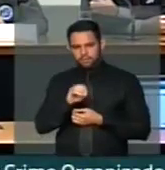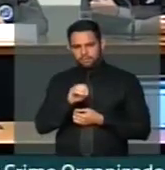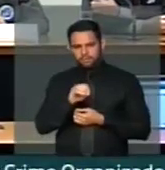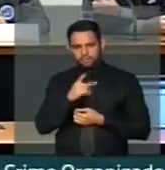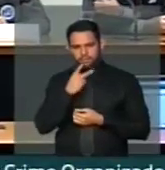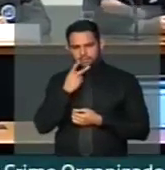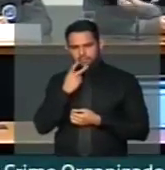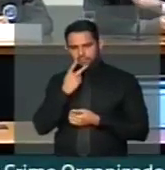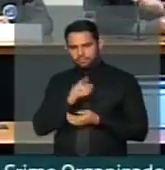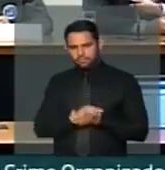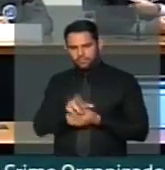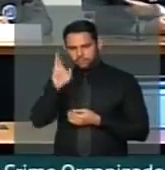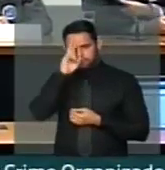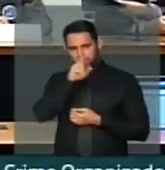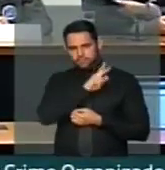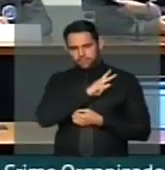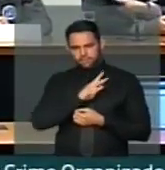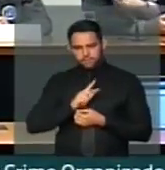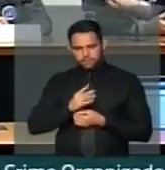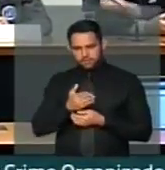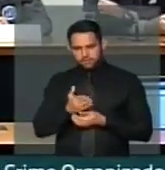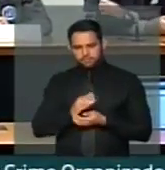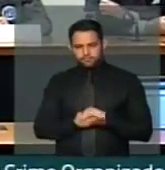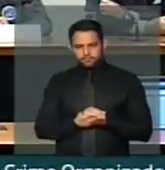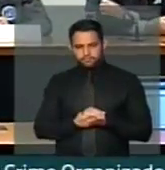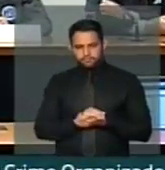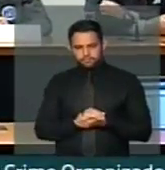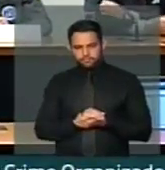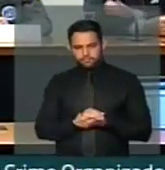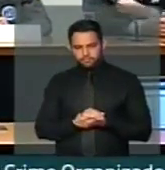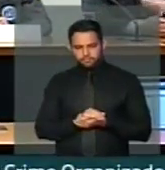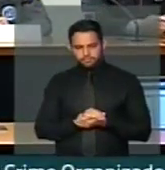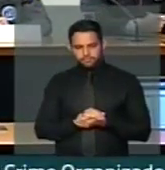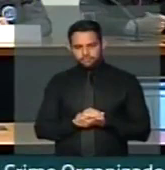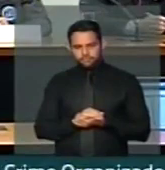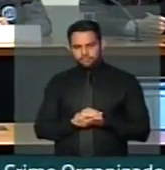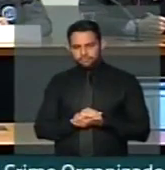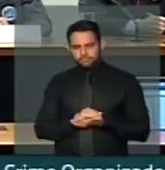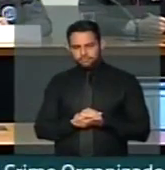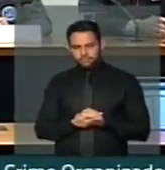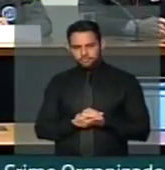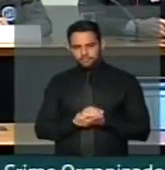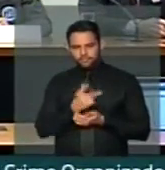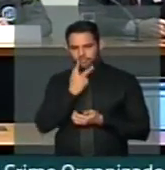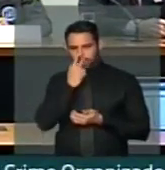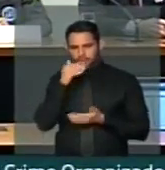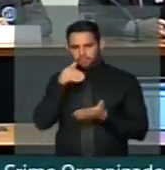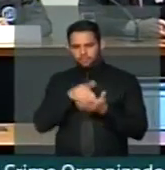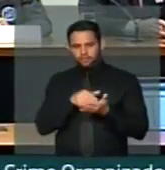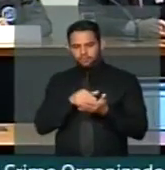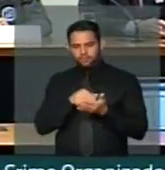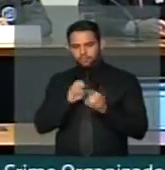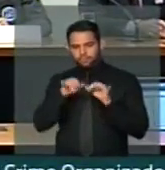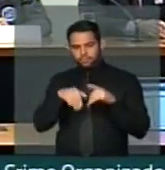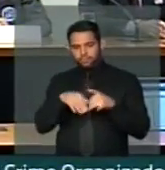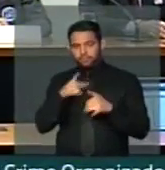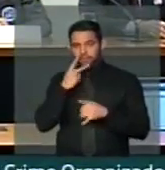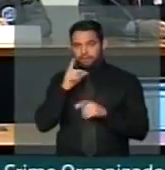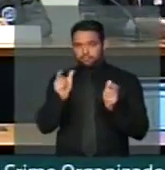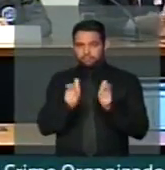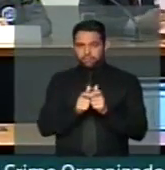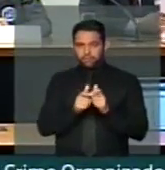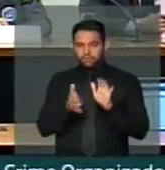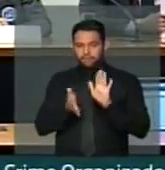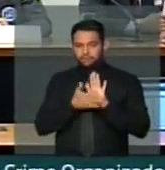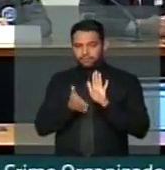tem a palavra deput sen Presidente acho que agora sou ú tem que falar menos entre